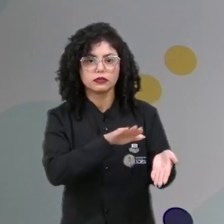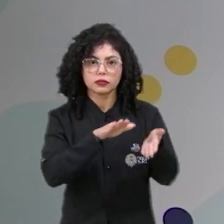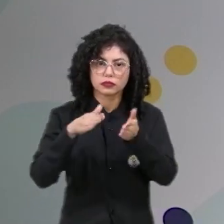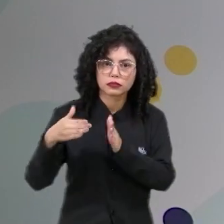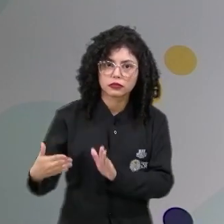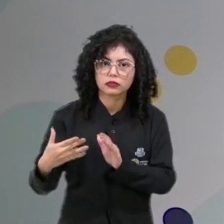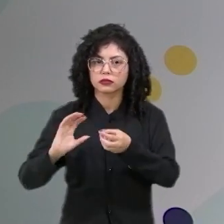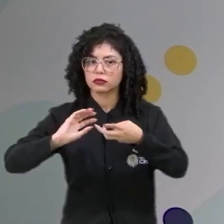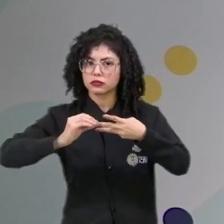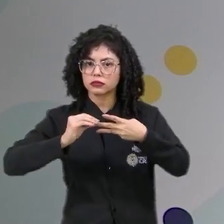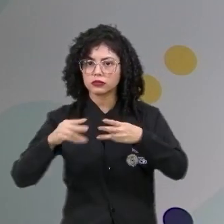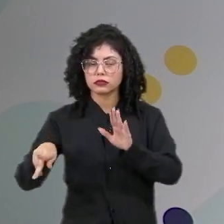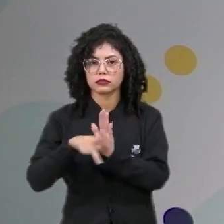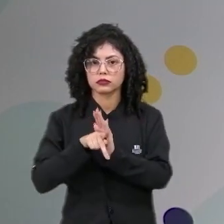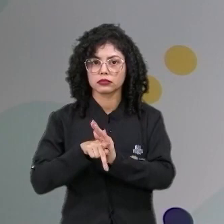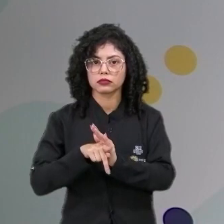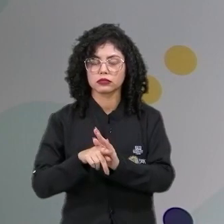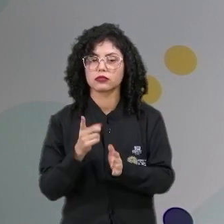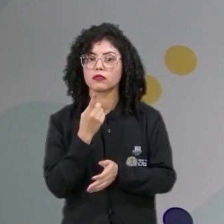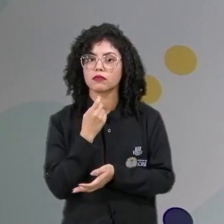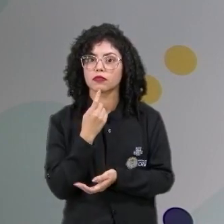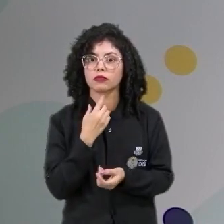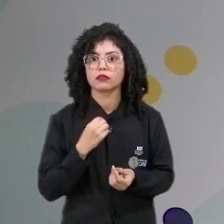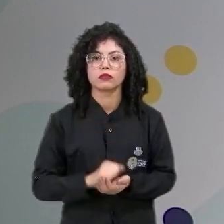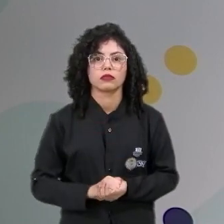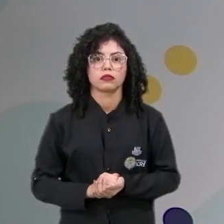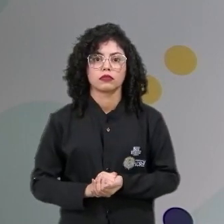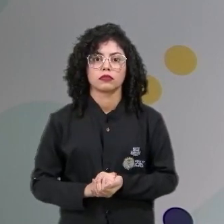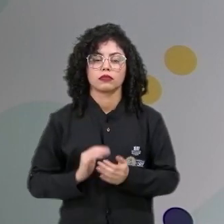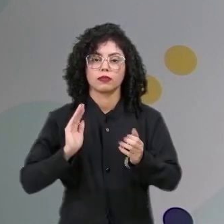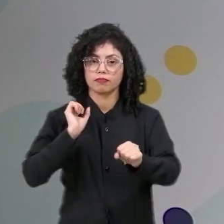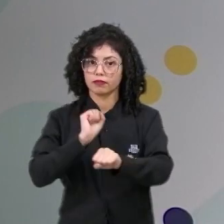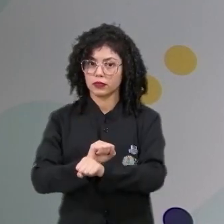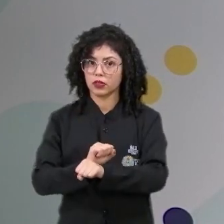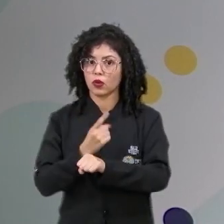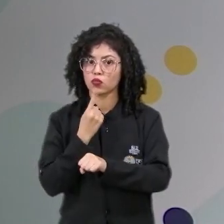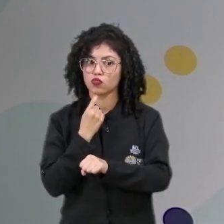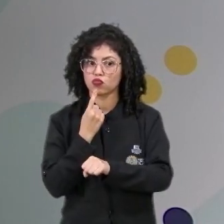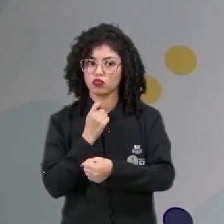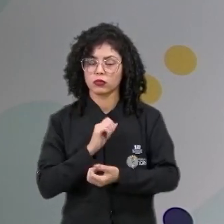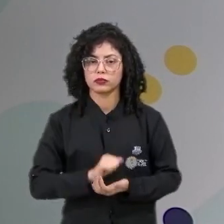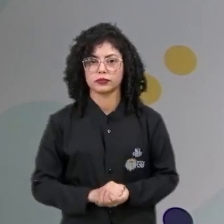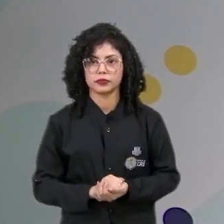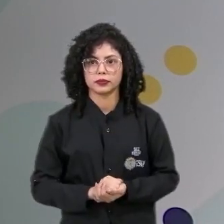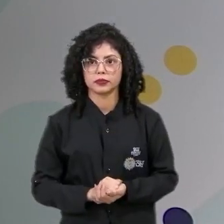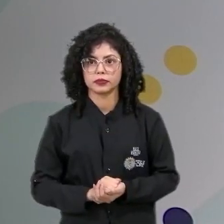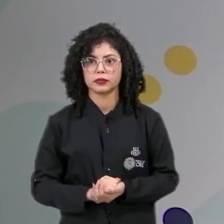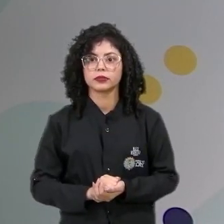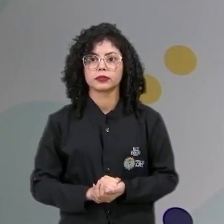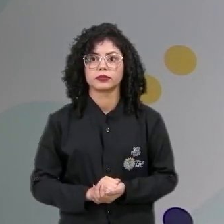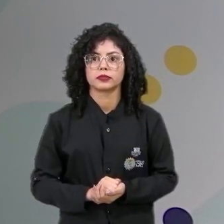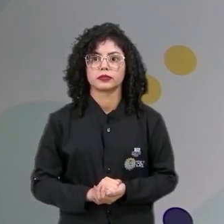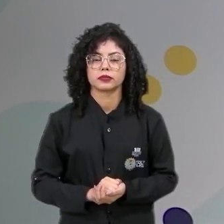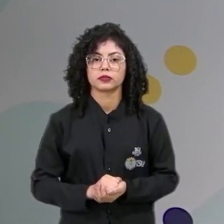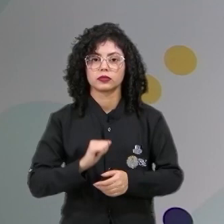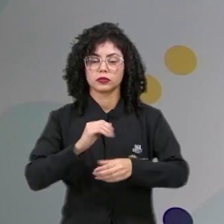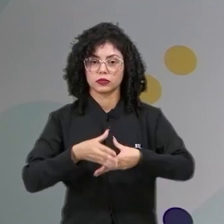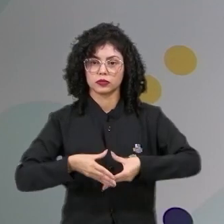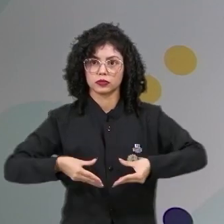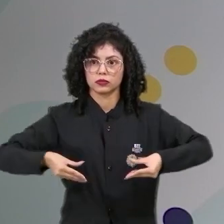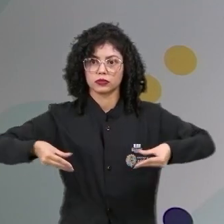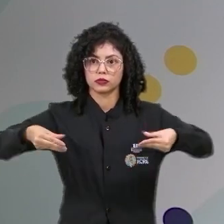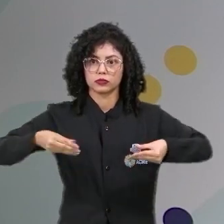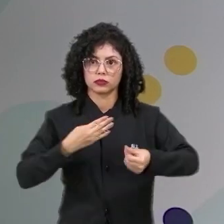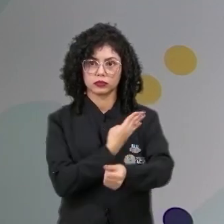de células do nosso sangue. Elas servem para coagulação sanguínea. Nunca esqueçam disso. Para que servem os glóbulos brancos